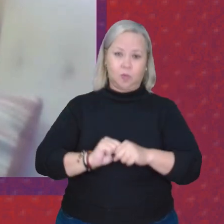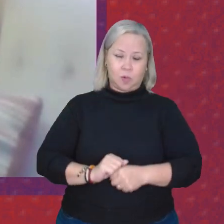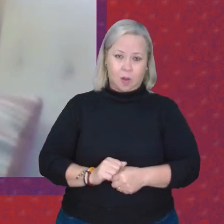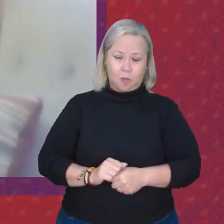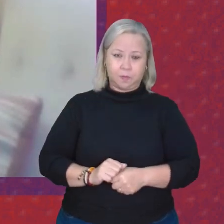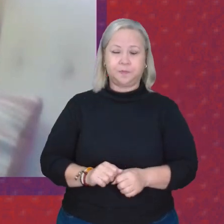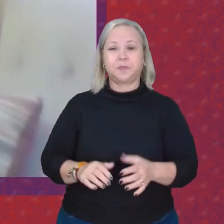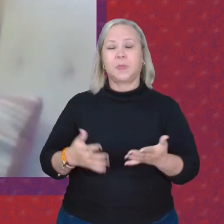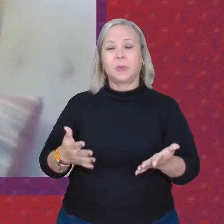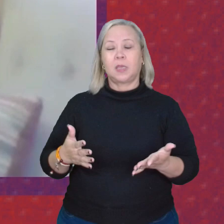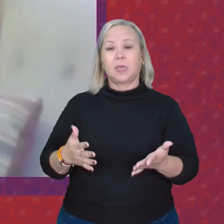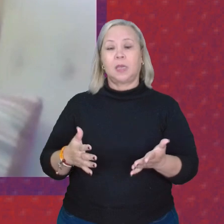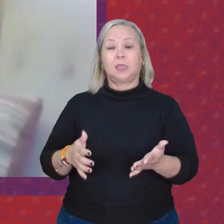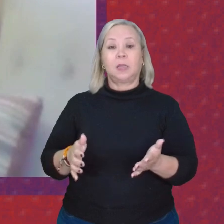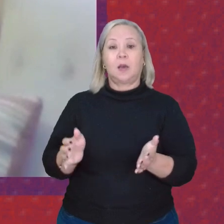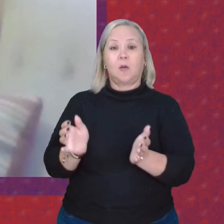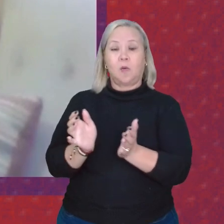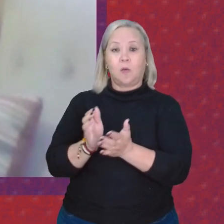da sua